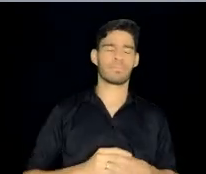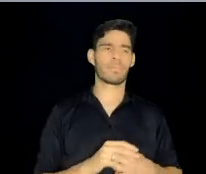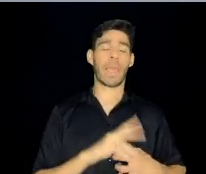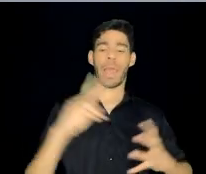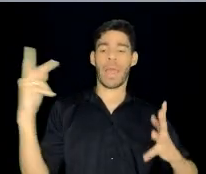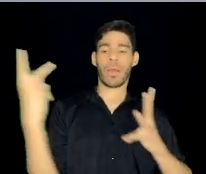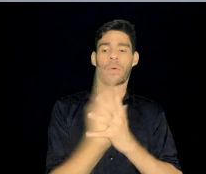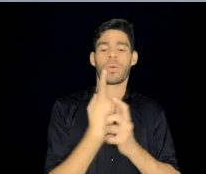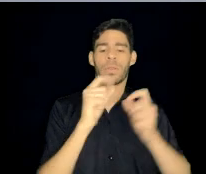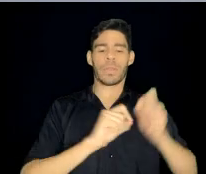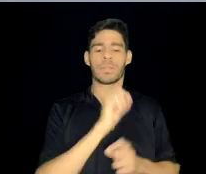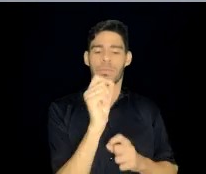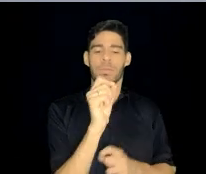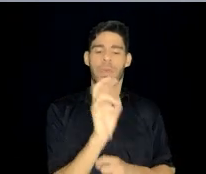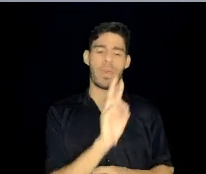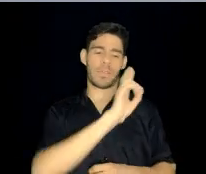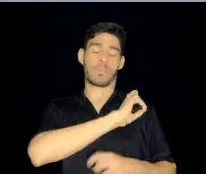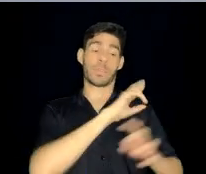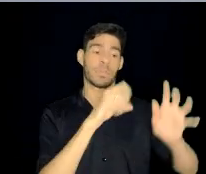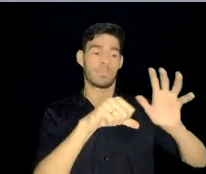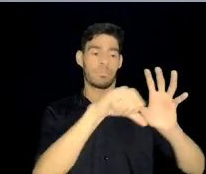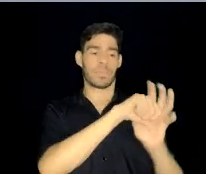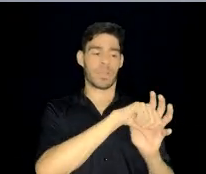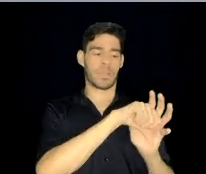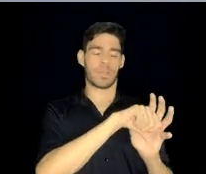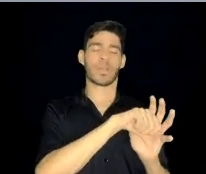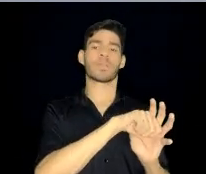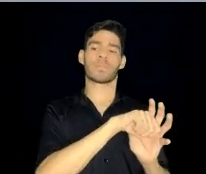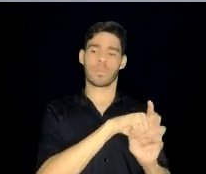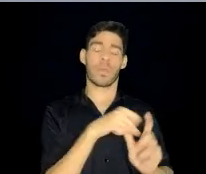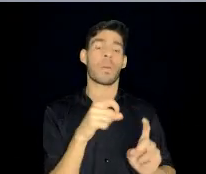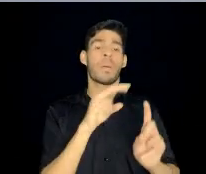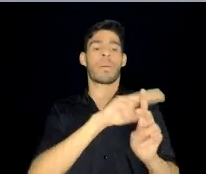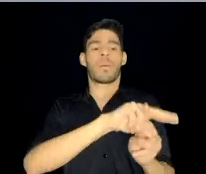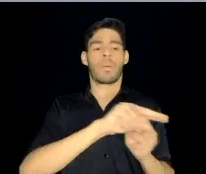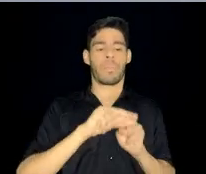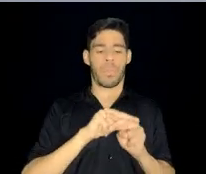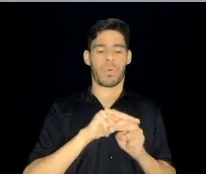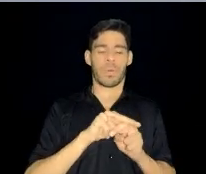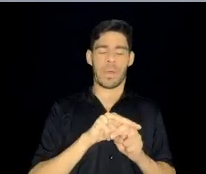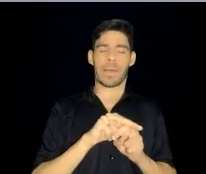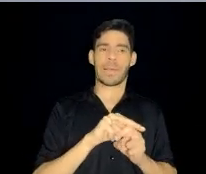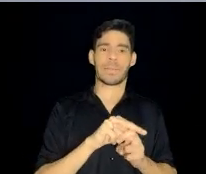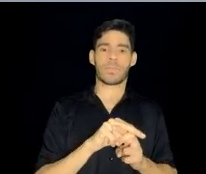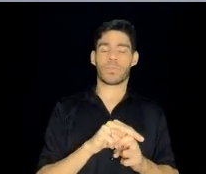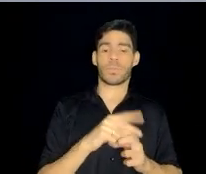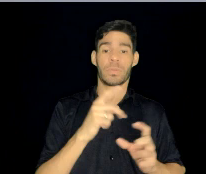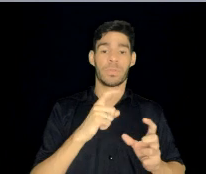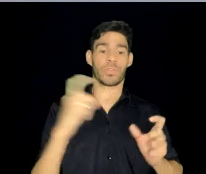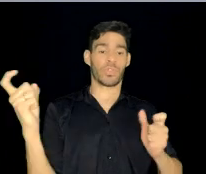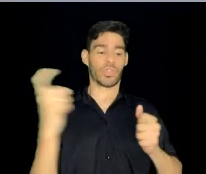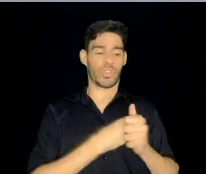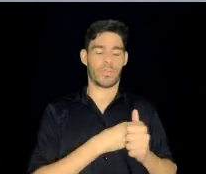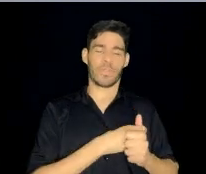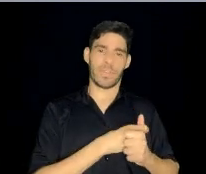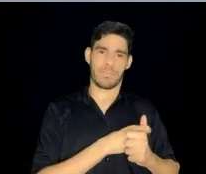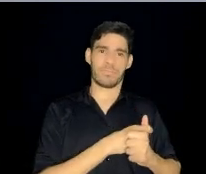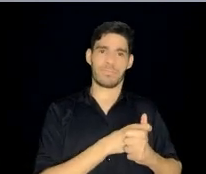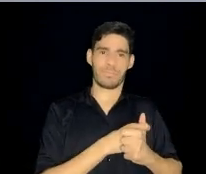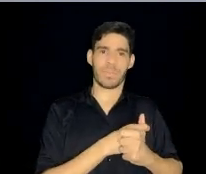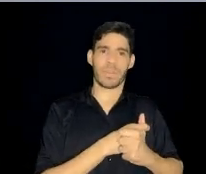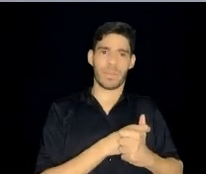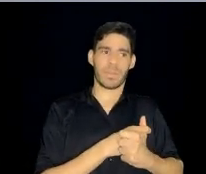e a consequente responsabilidade criminal, né, por causa dessa